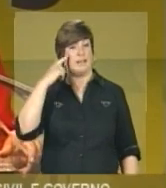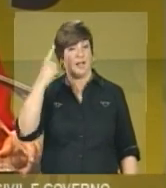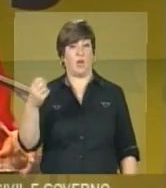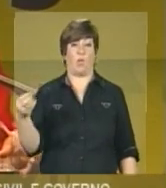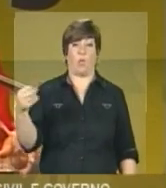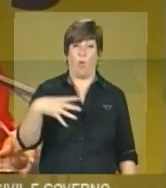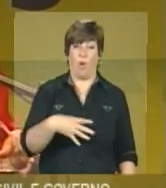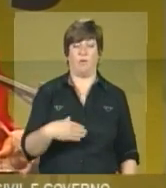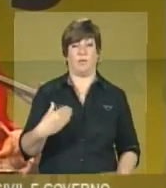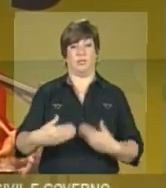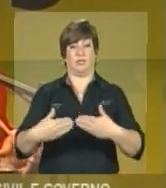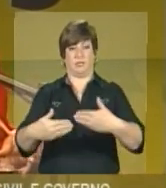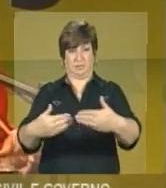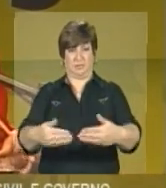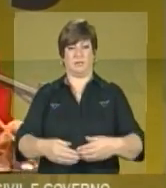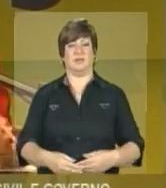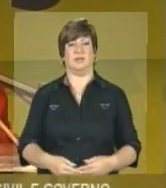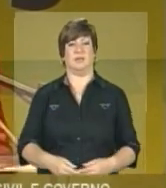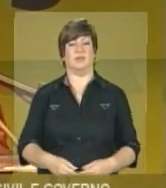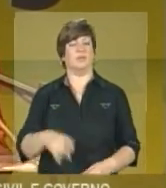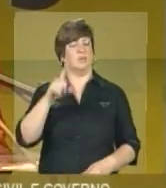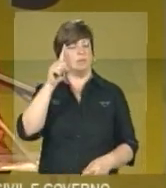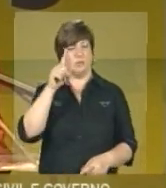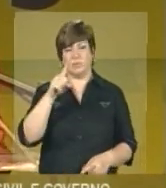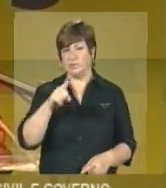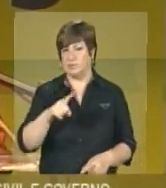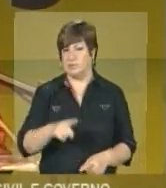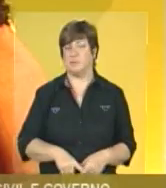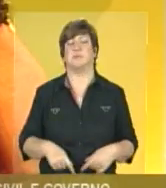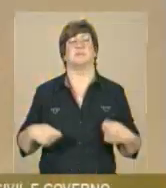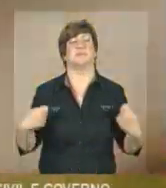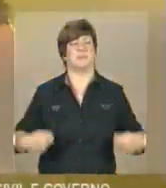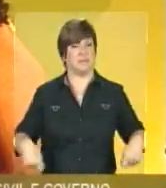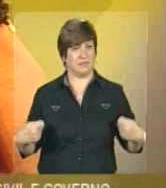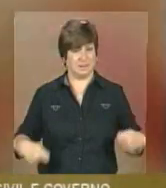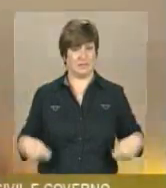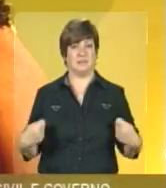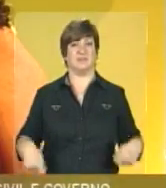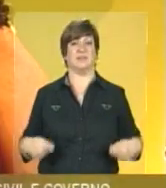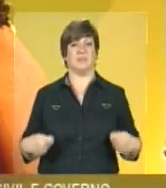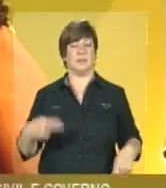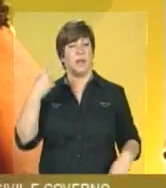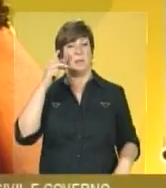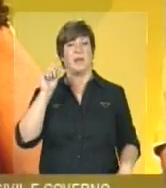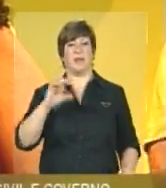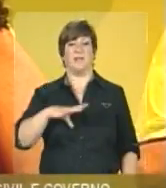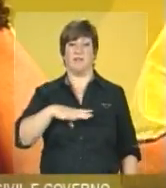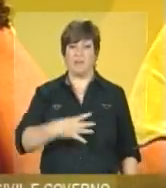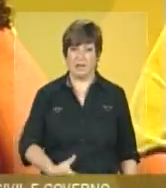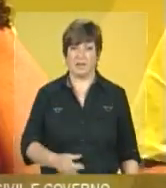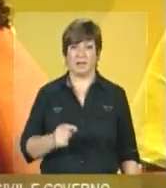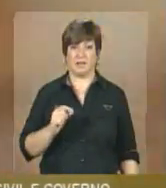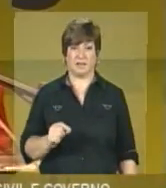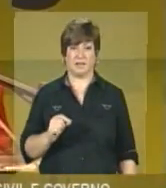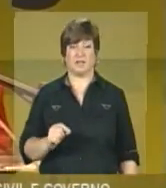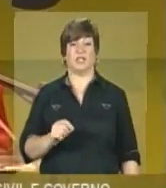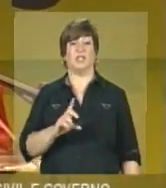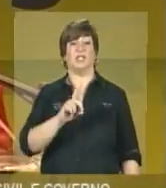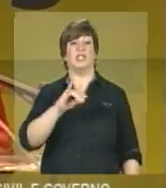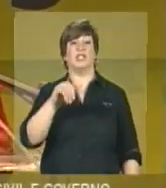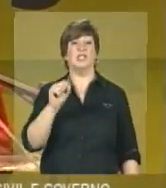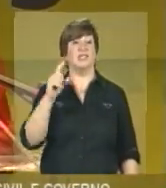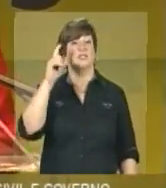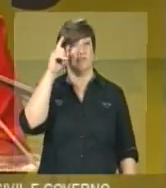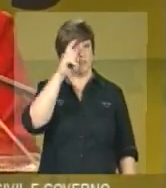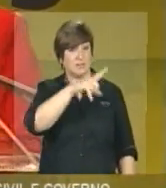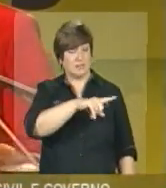de novos processos absolutamente necessários, para enfrentar os dias